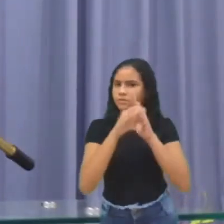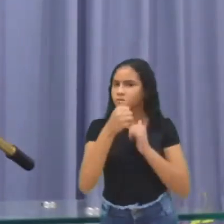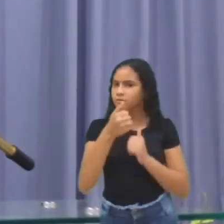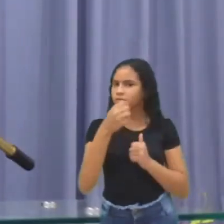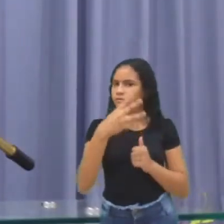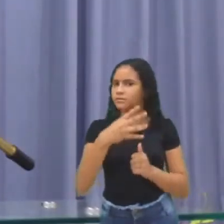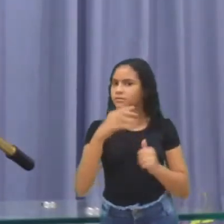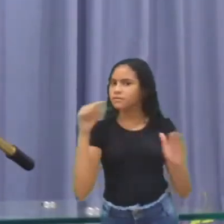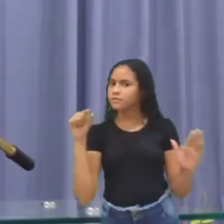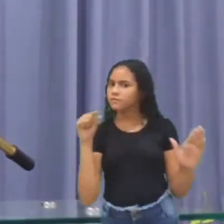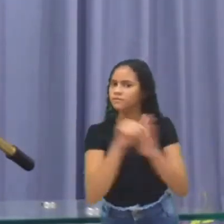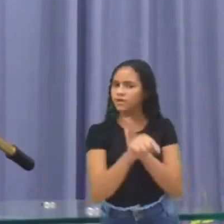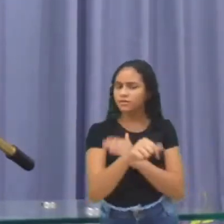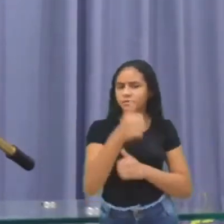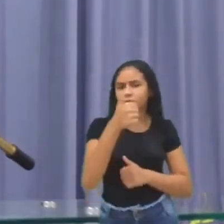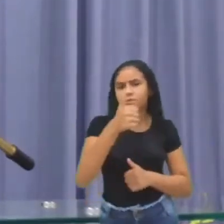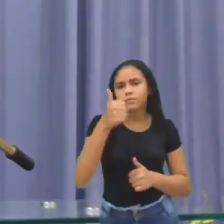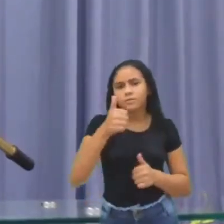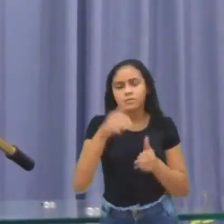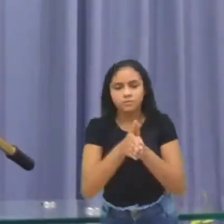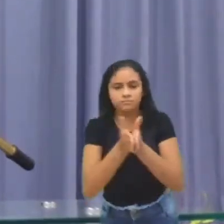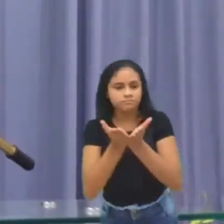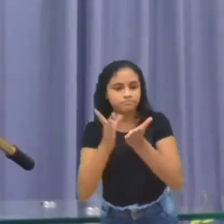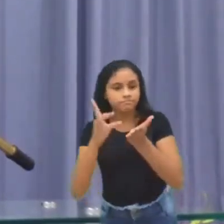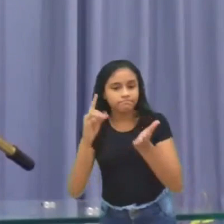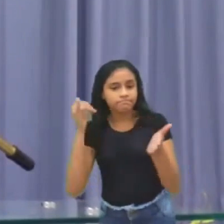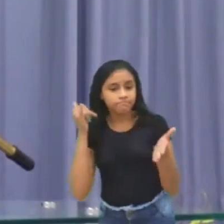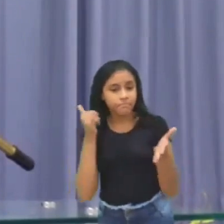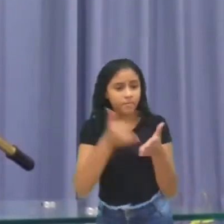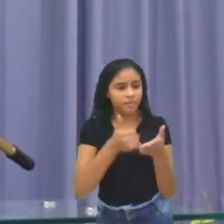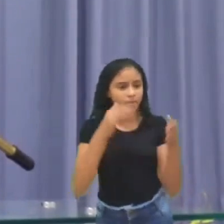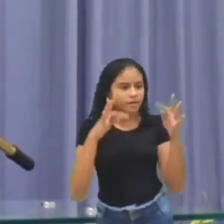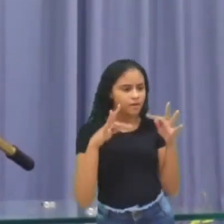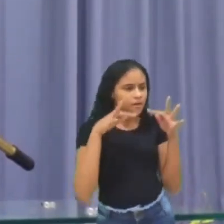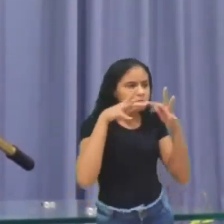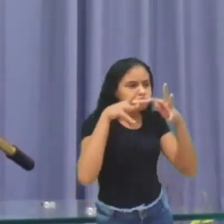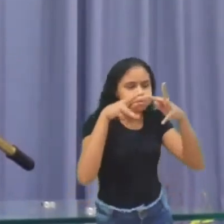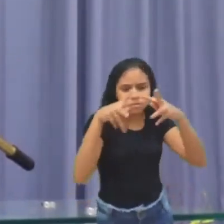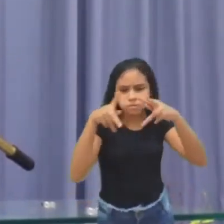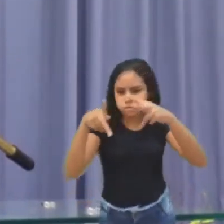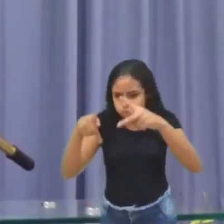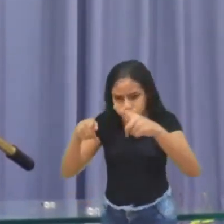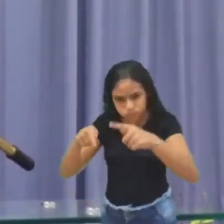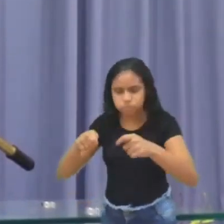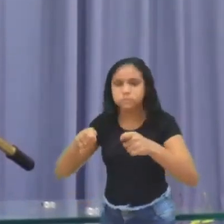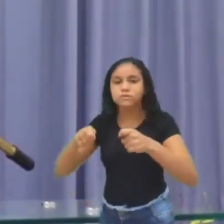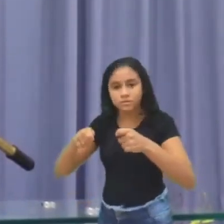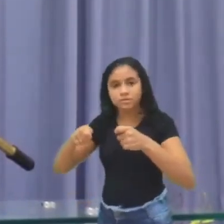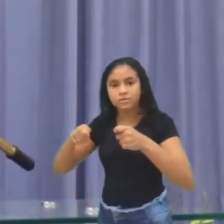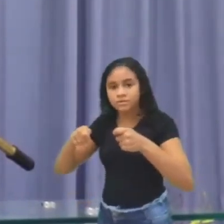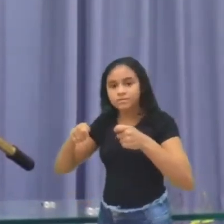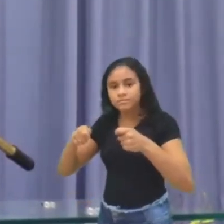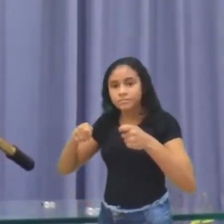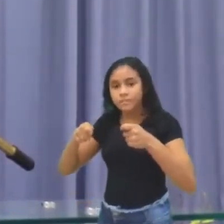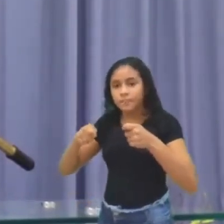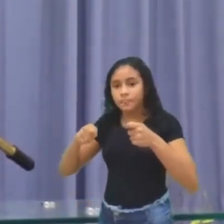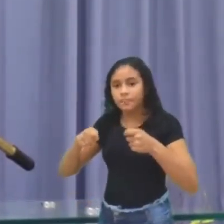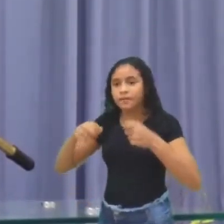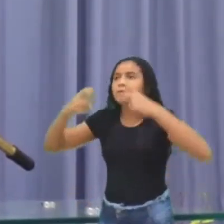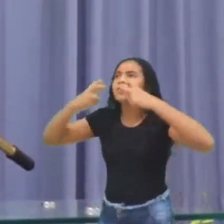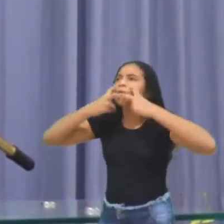verso 1, a Bíblia diz assim: então toda a congregação levantou a